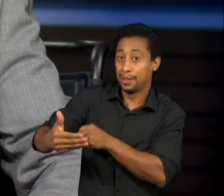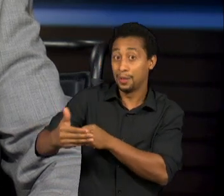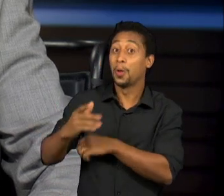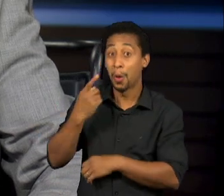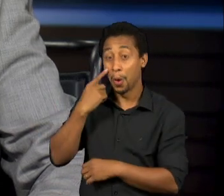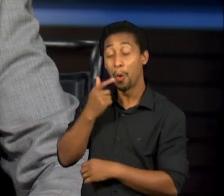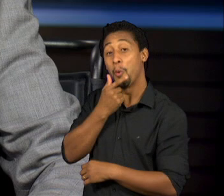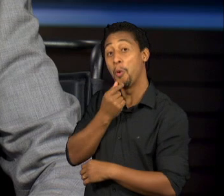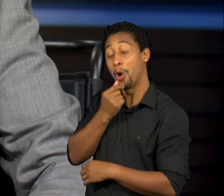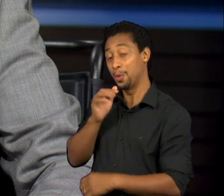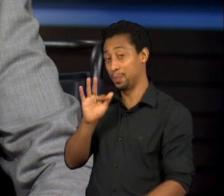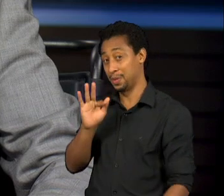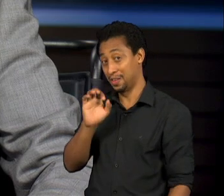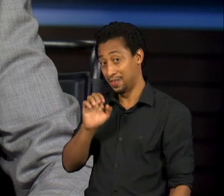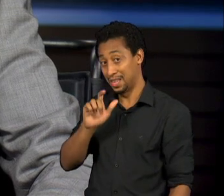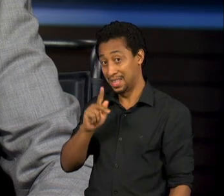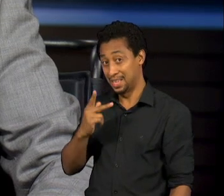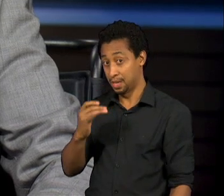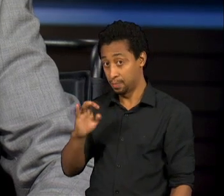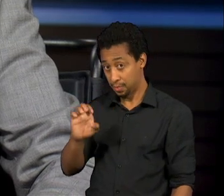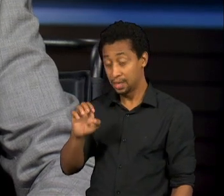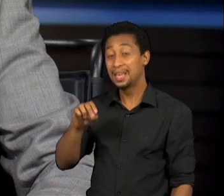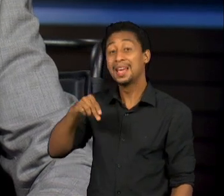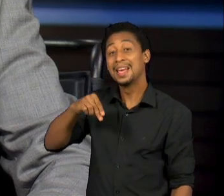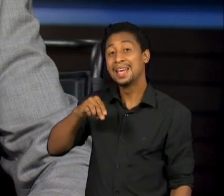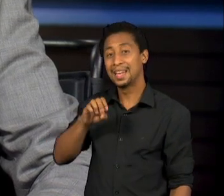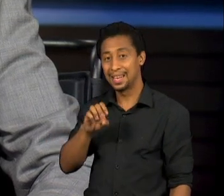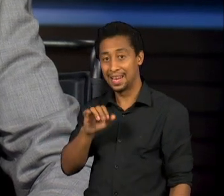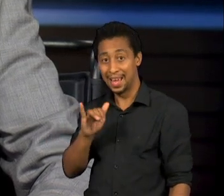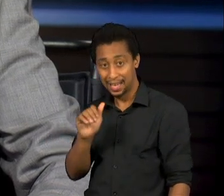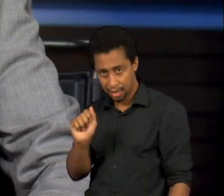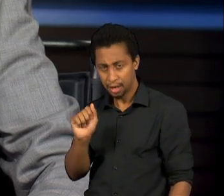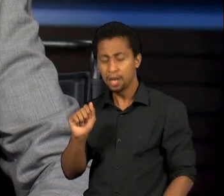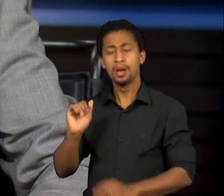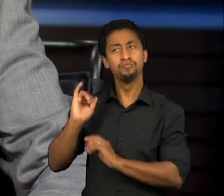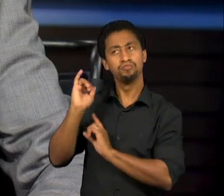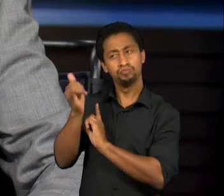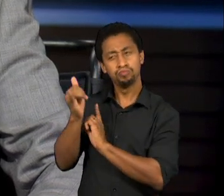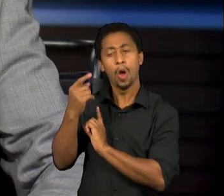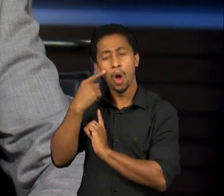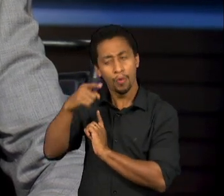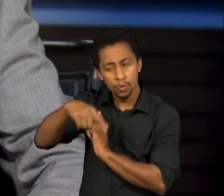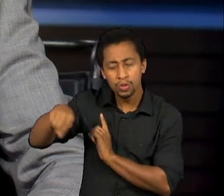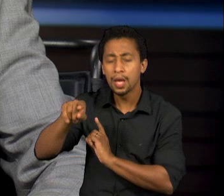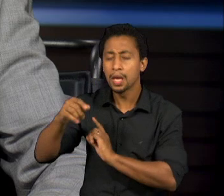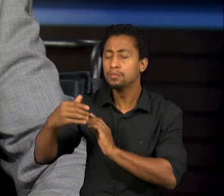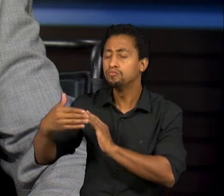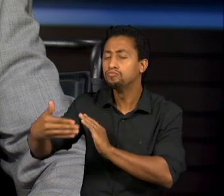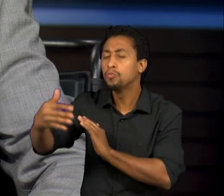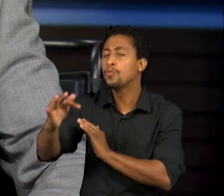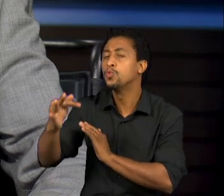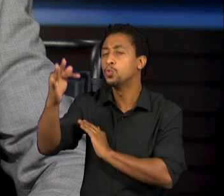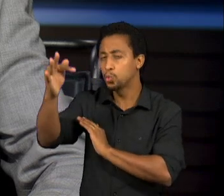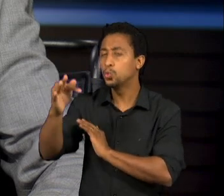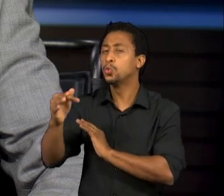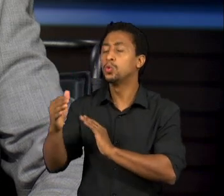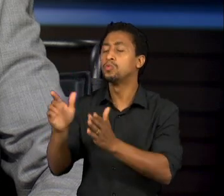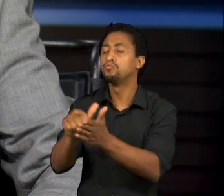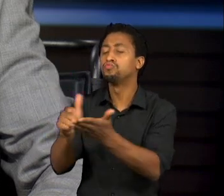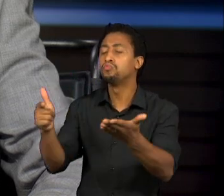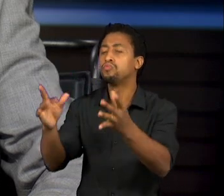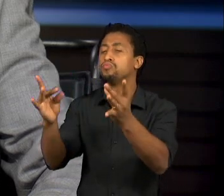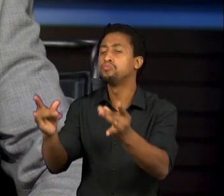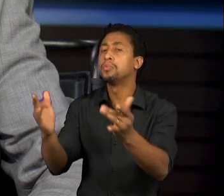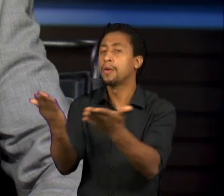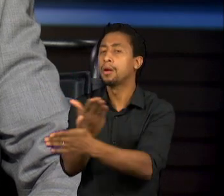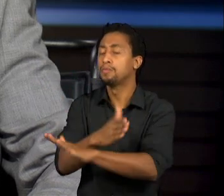Philip Meyer, a gente vê que isso já está acontecendo. Eu quero só marcar que eu ainda leio 2